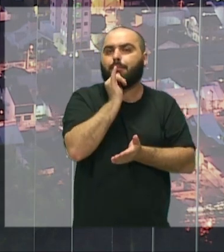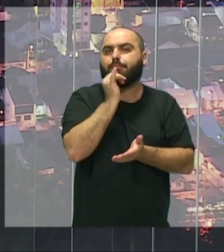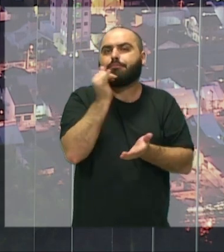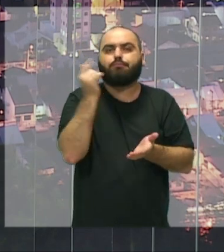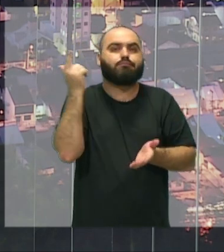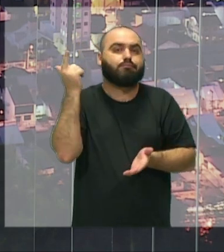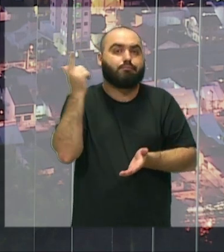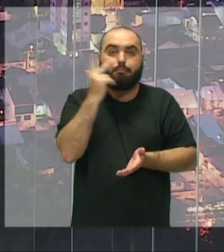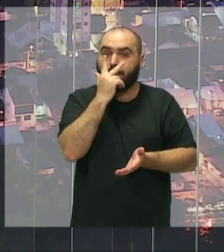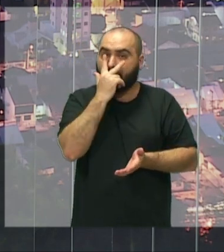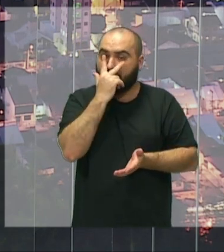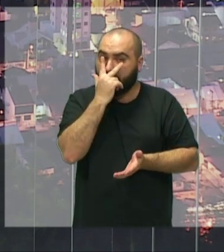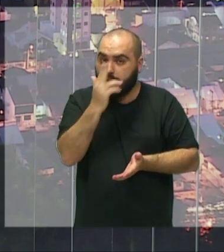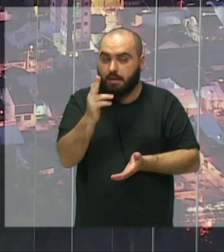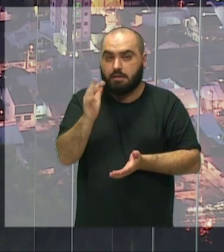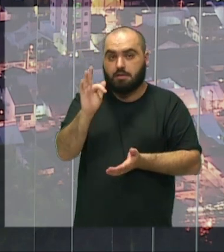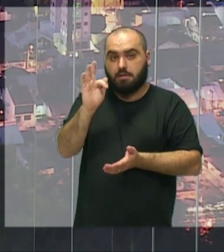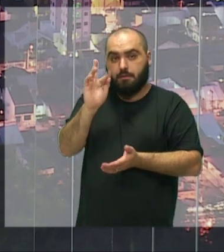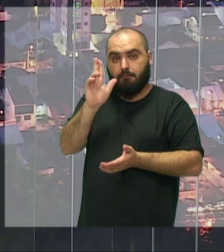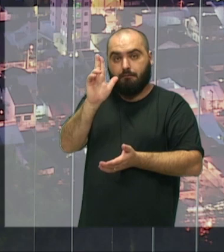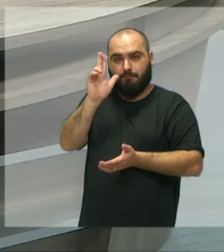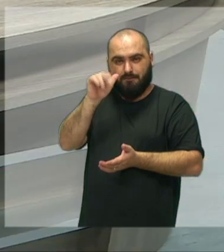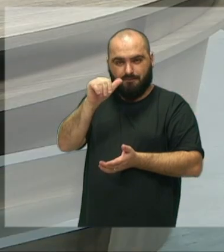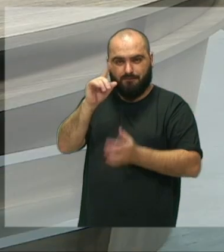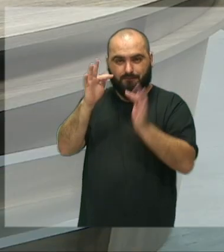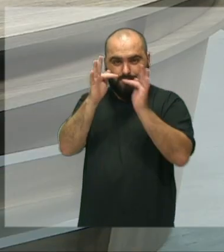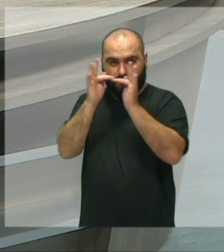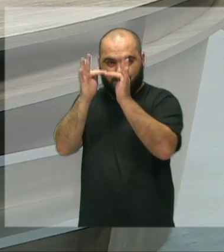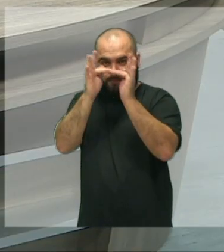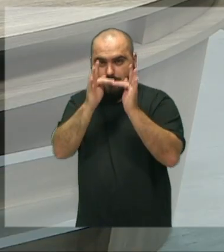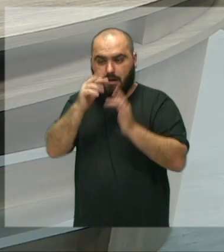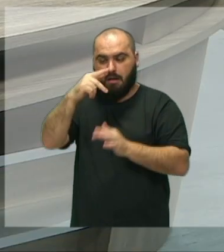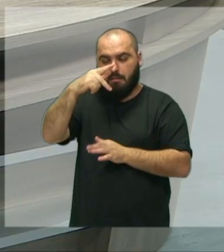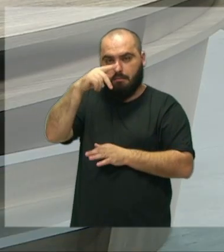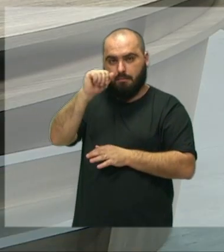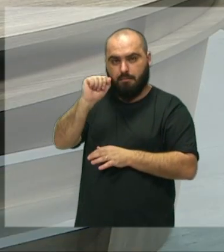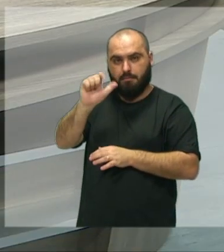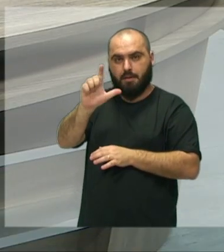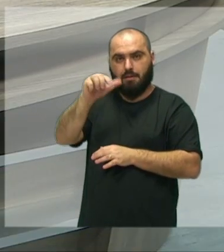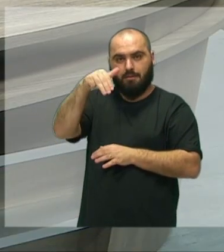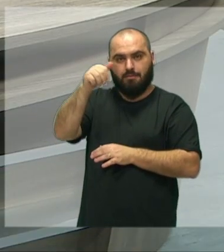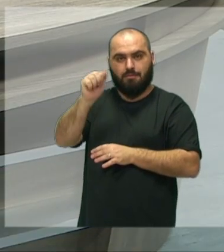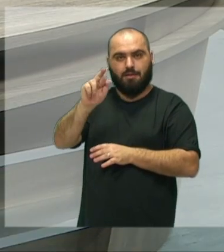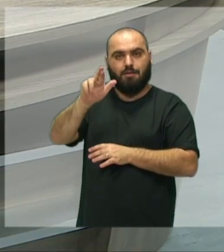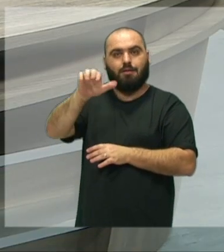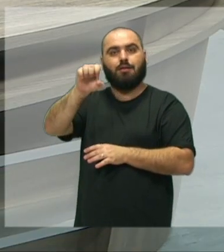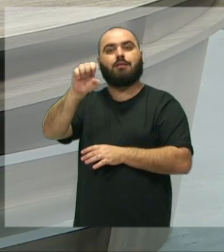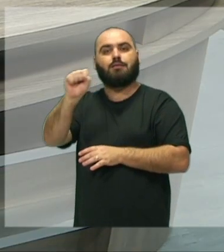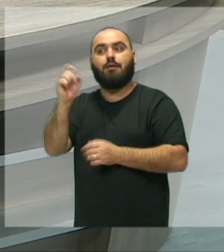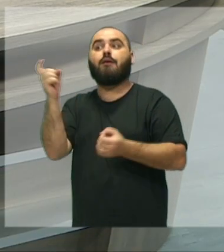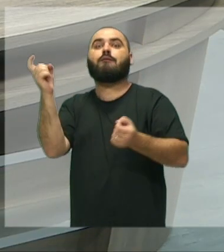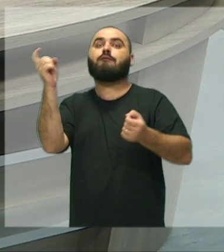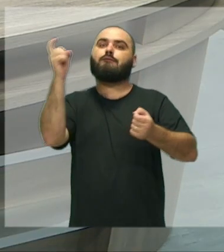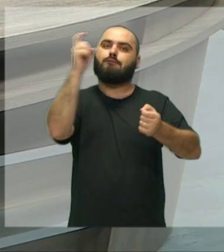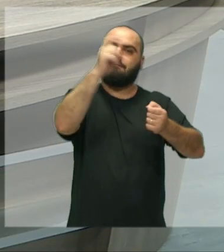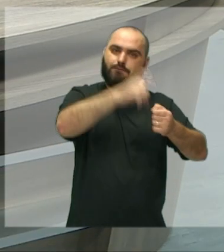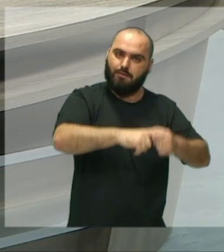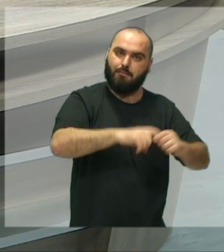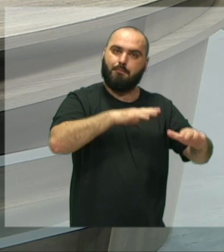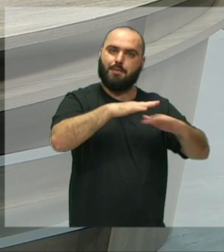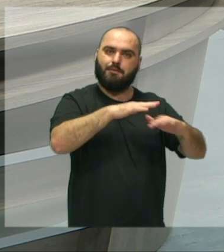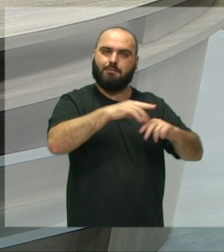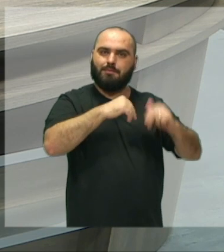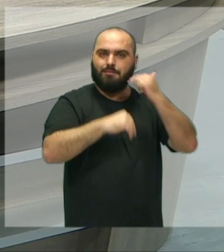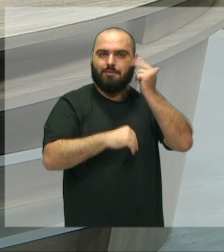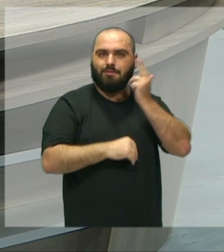finalmente, parece que a Fundação Palmares vai voltar para o movimento negro, né? Vai voltar para as mãos de quem nunca deveria ter